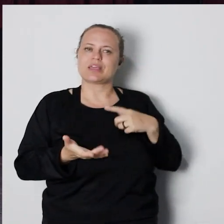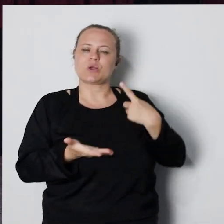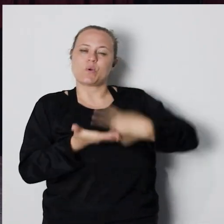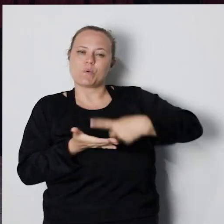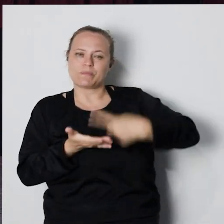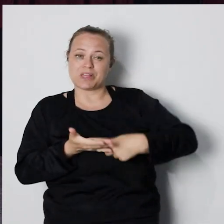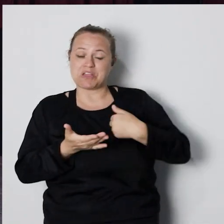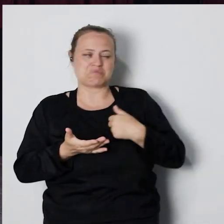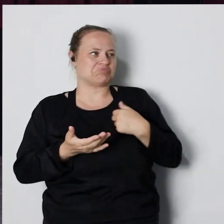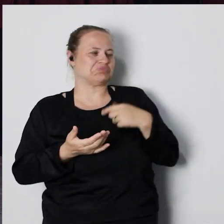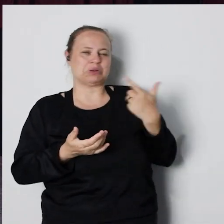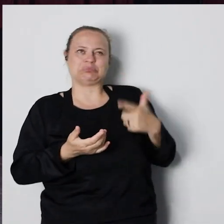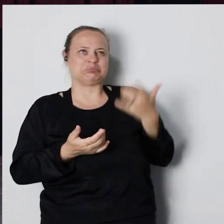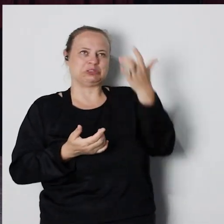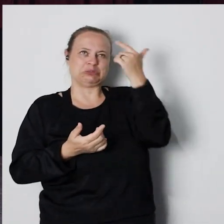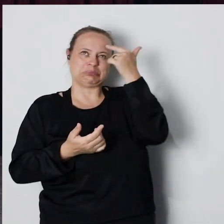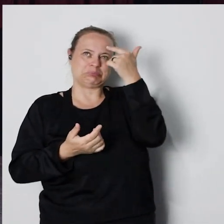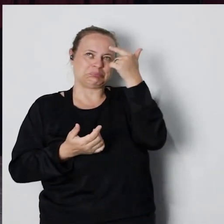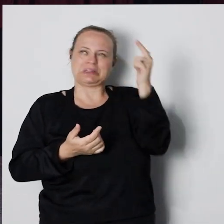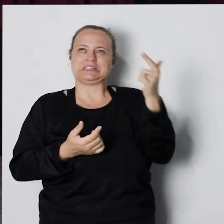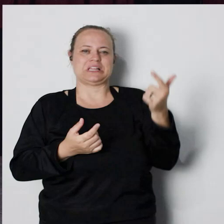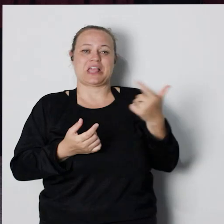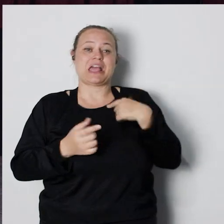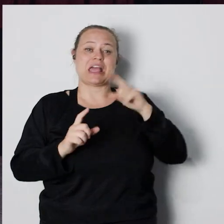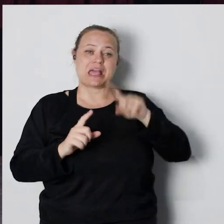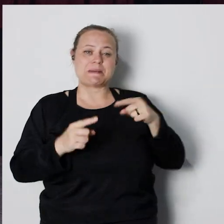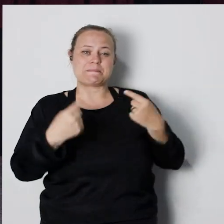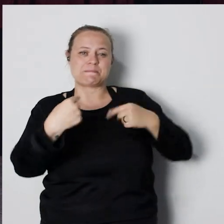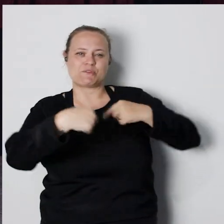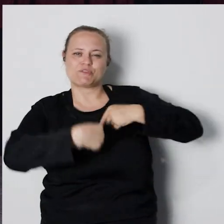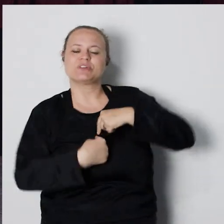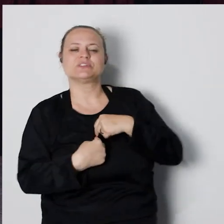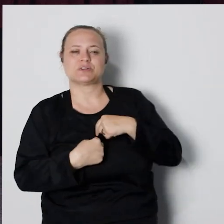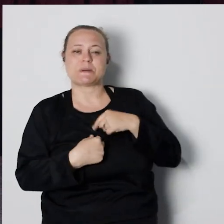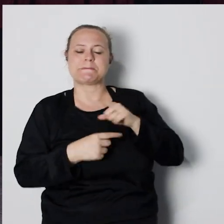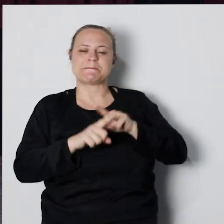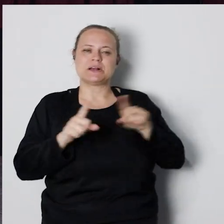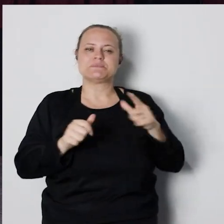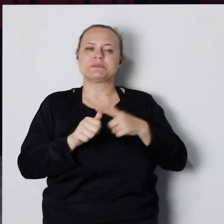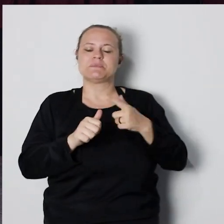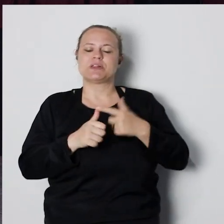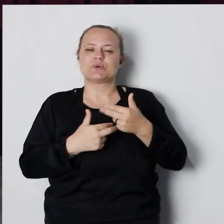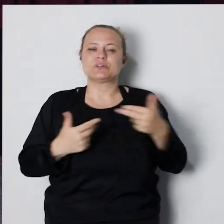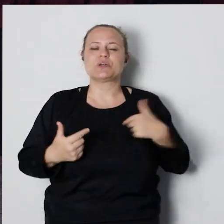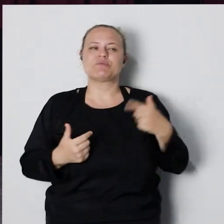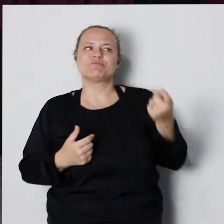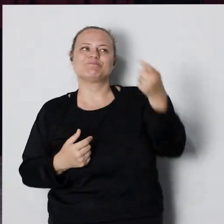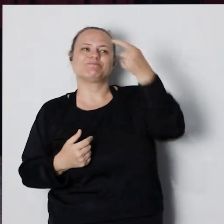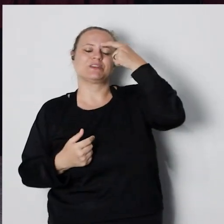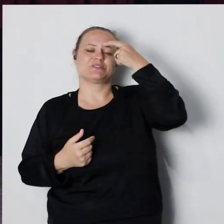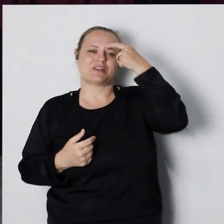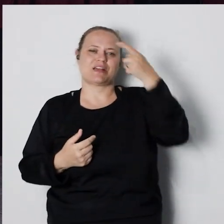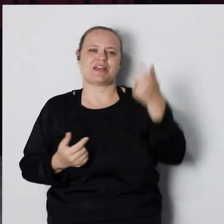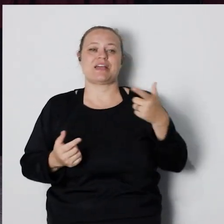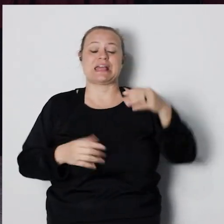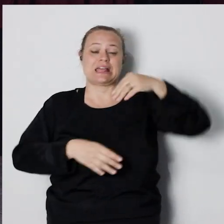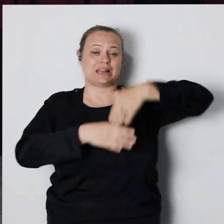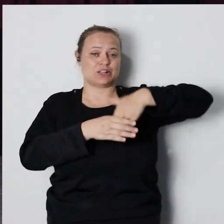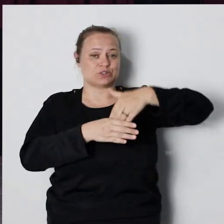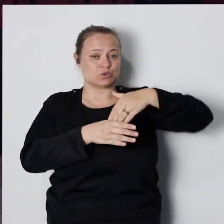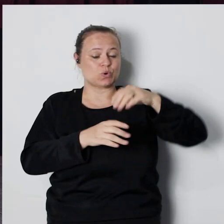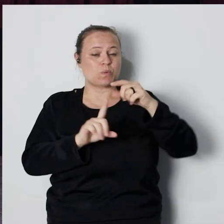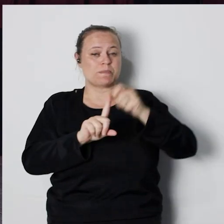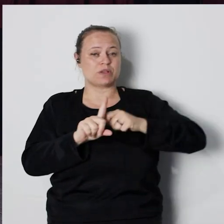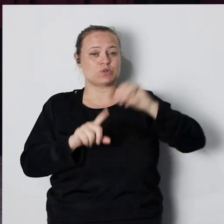nas campanhas, em exigir compromissos sobre quem vai assumir a administração pública da cultura. Então, confesso que eu não